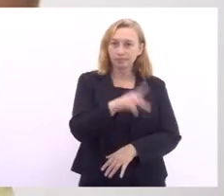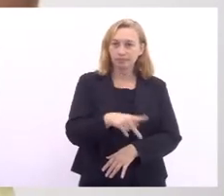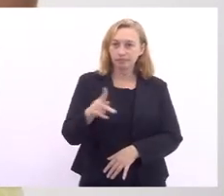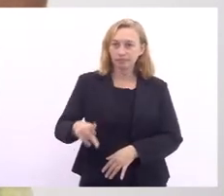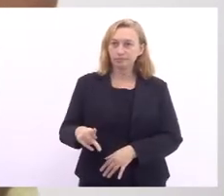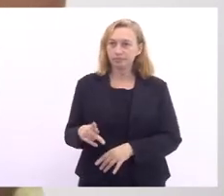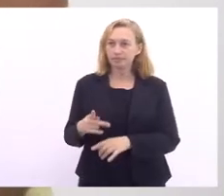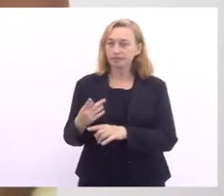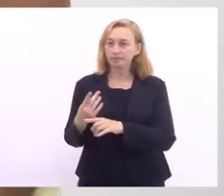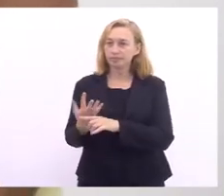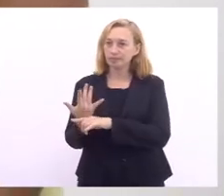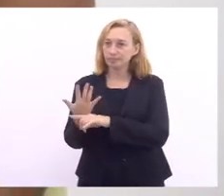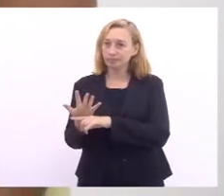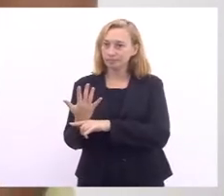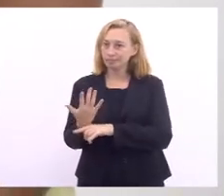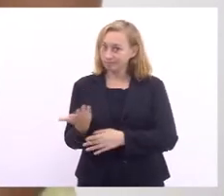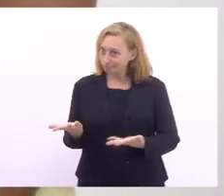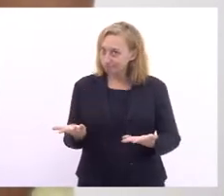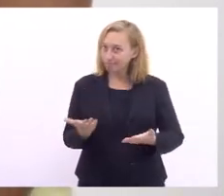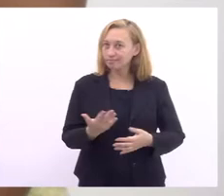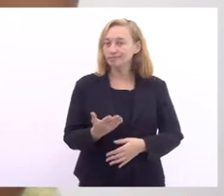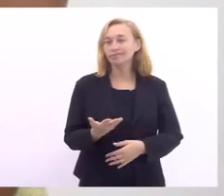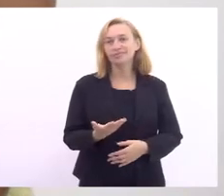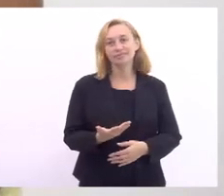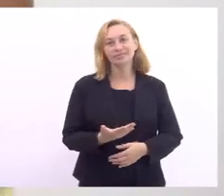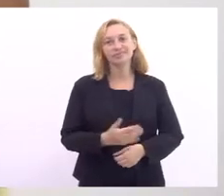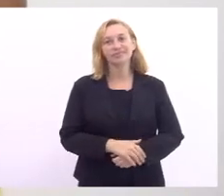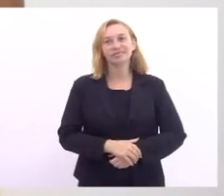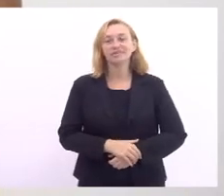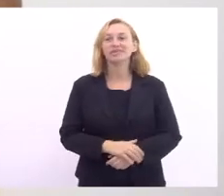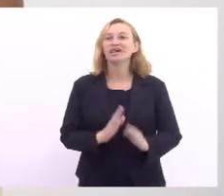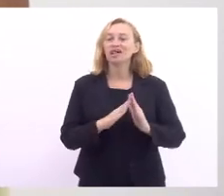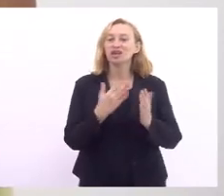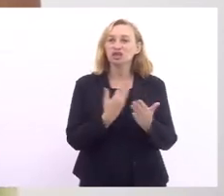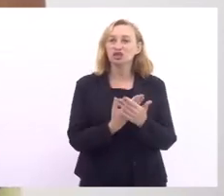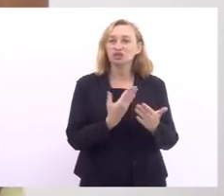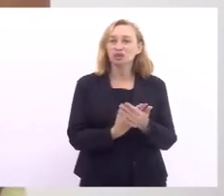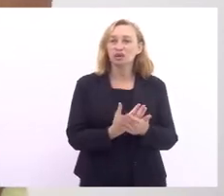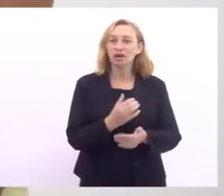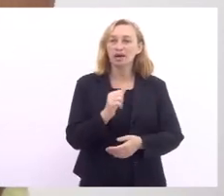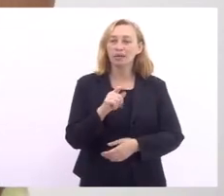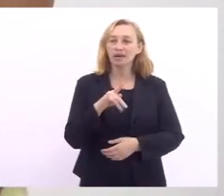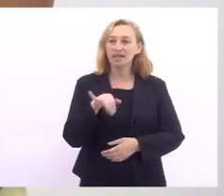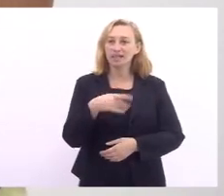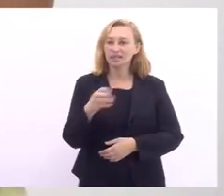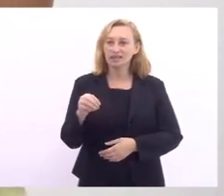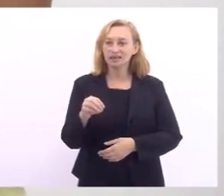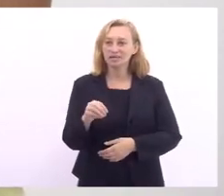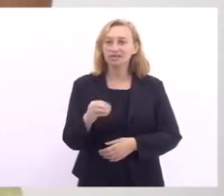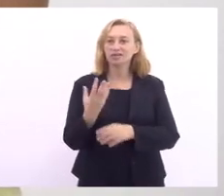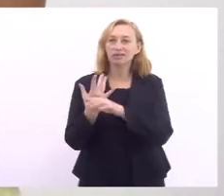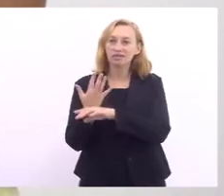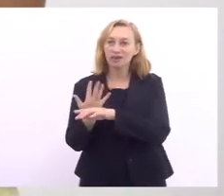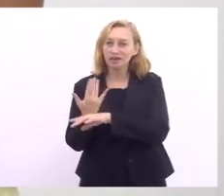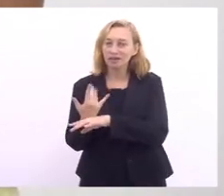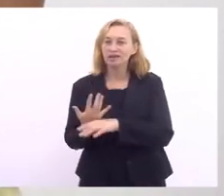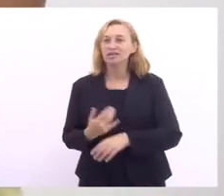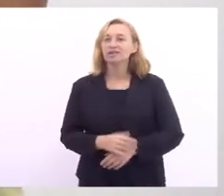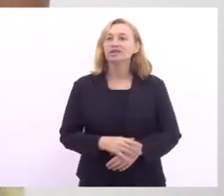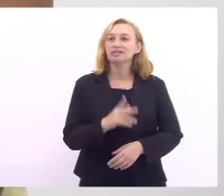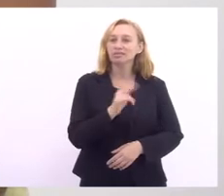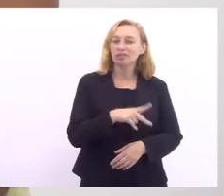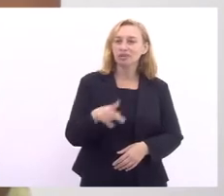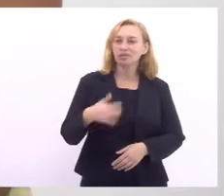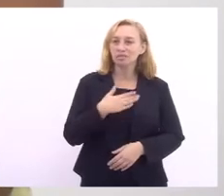da UERJ dois na verdade das pressões do colégio de aplicação da UERJ né que foi foram meus professores professores da